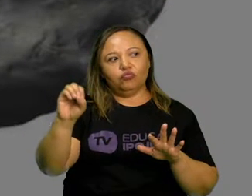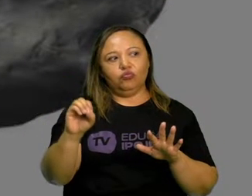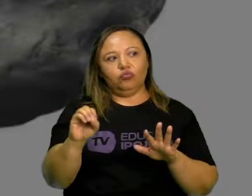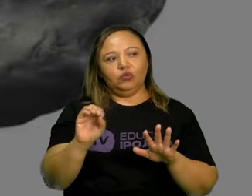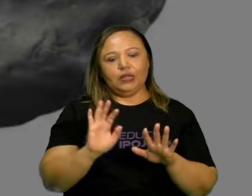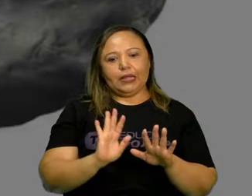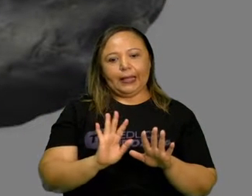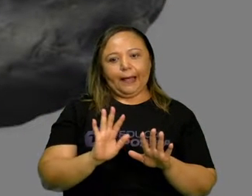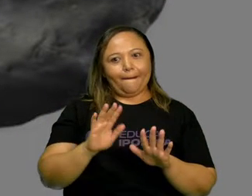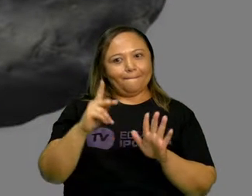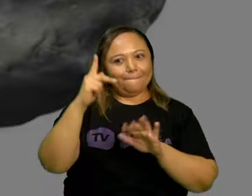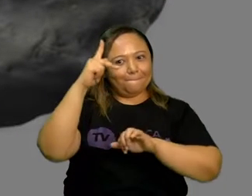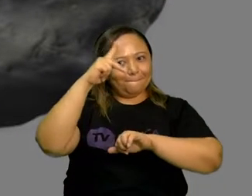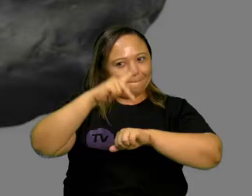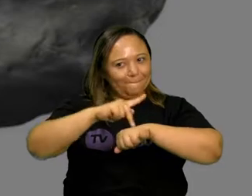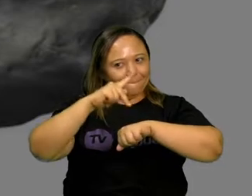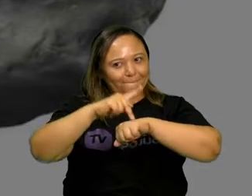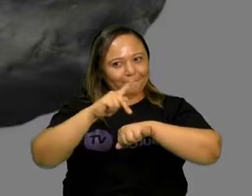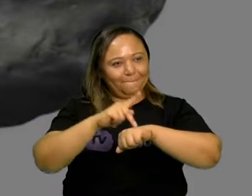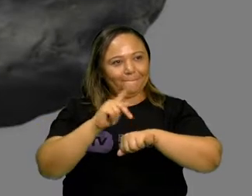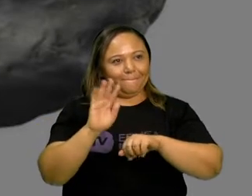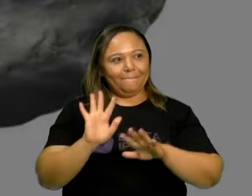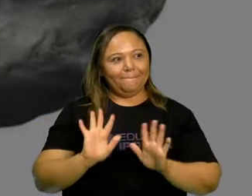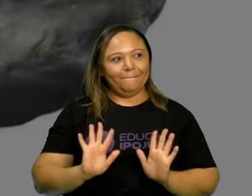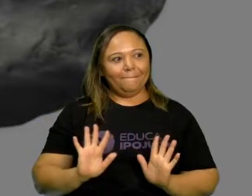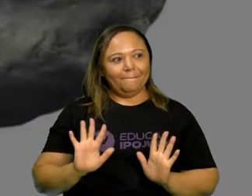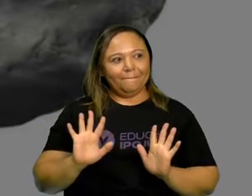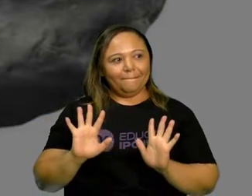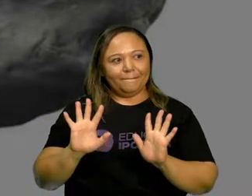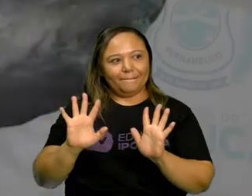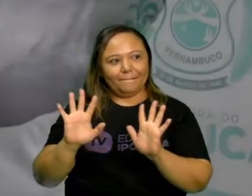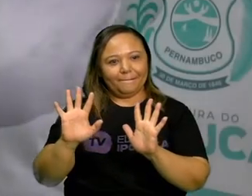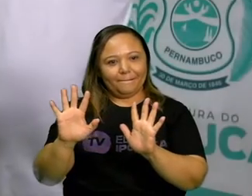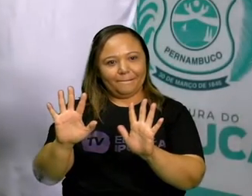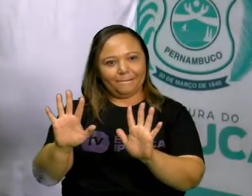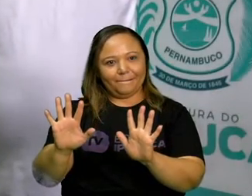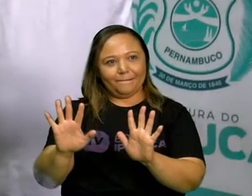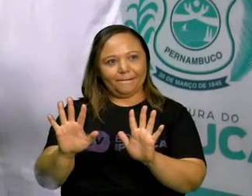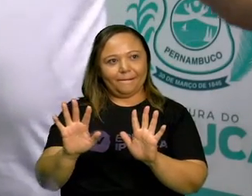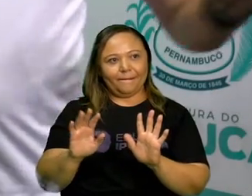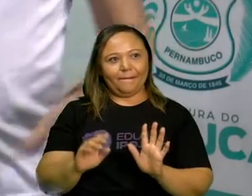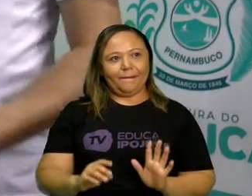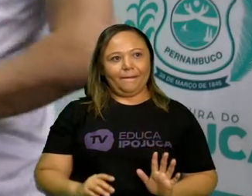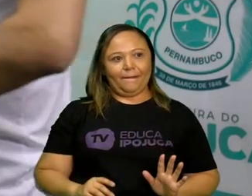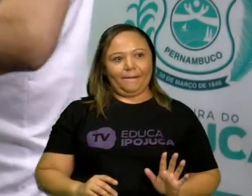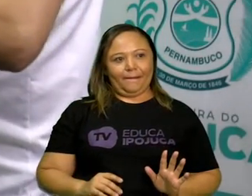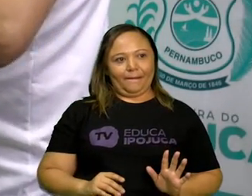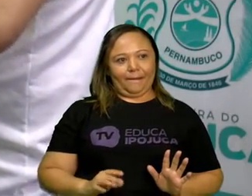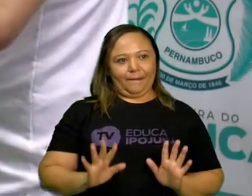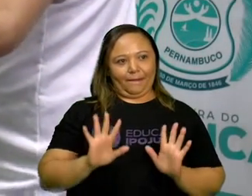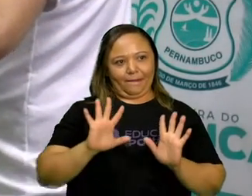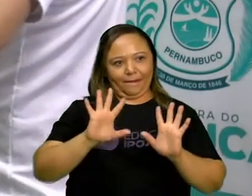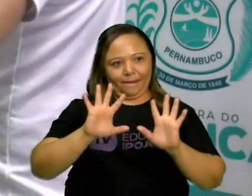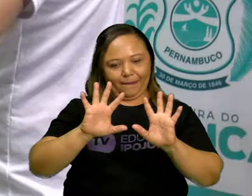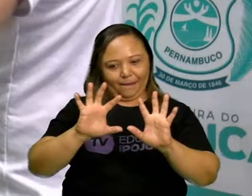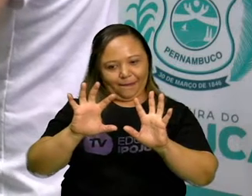Veja, ele está empurrando uma pedra, né? Mas eu posso. Volta para mim, câmera. Eu posso aqui,